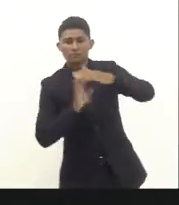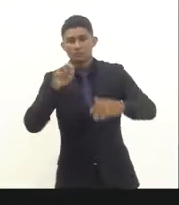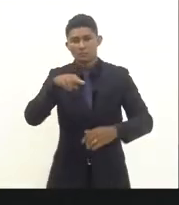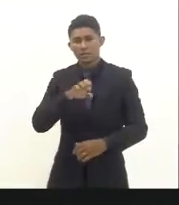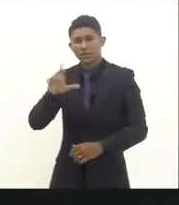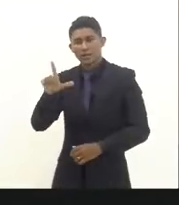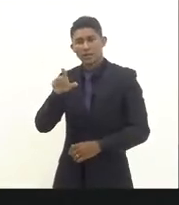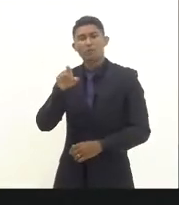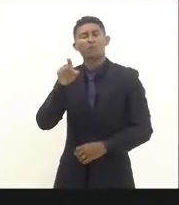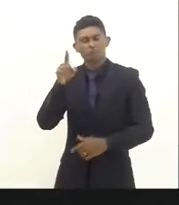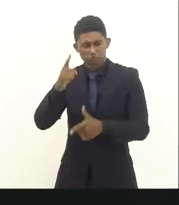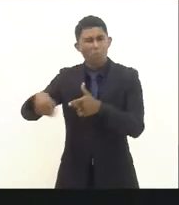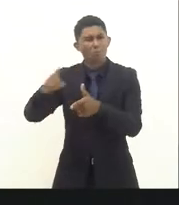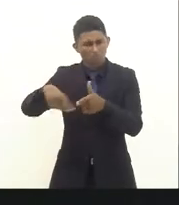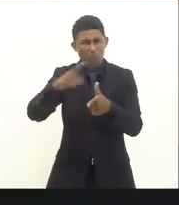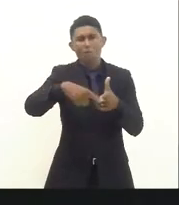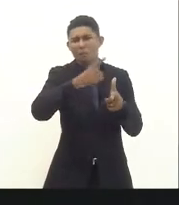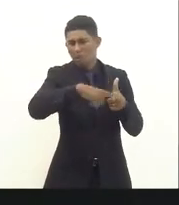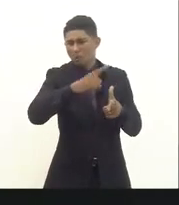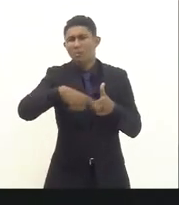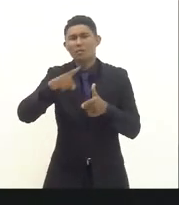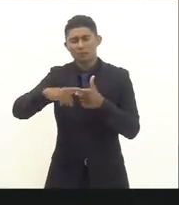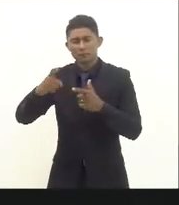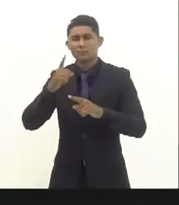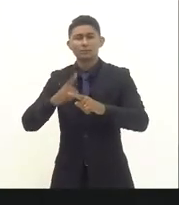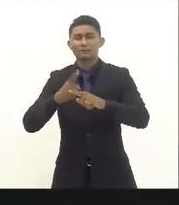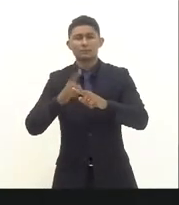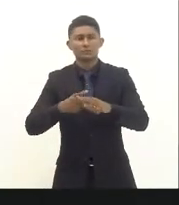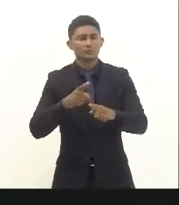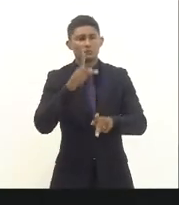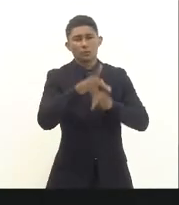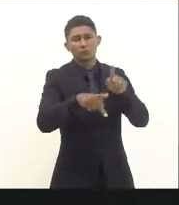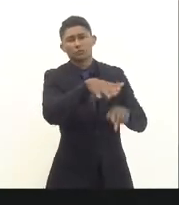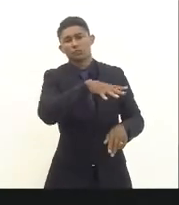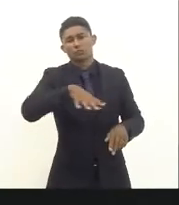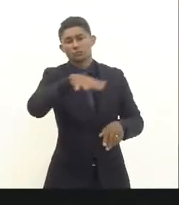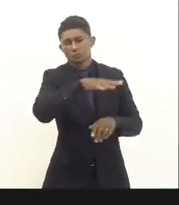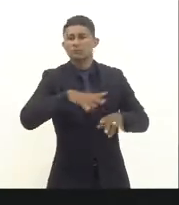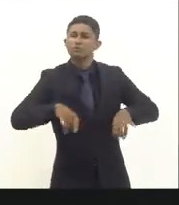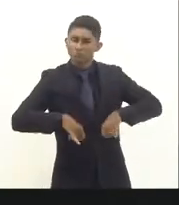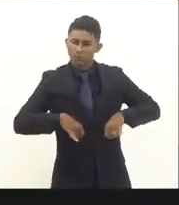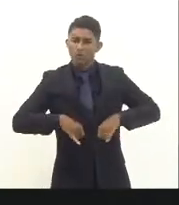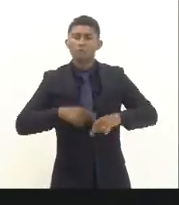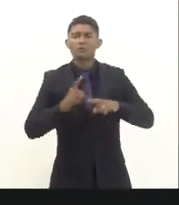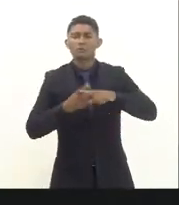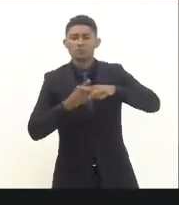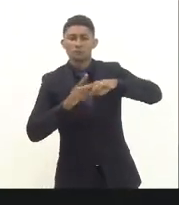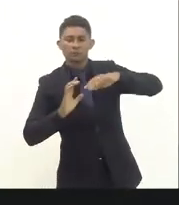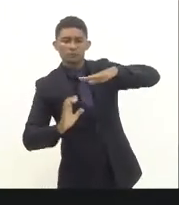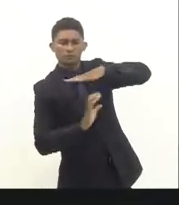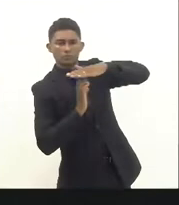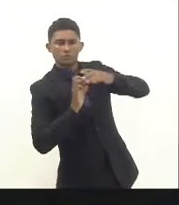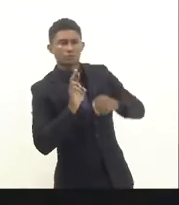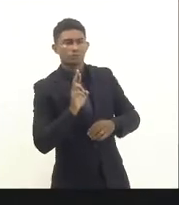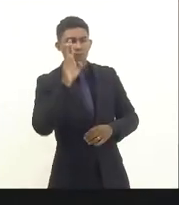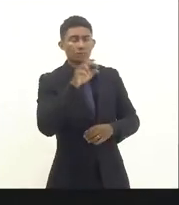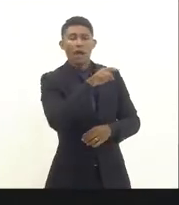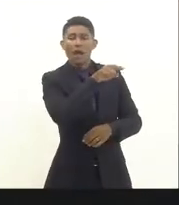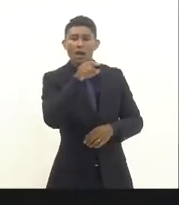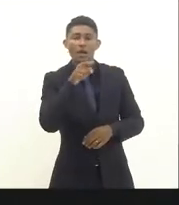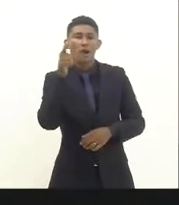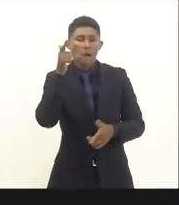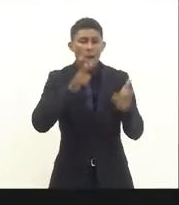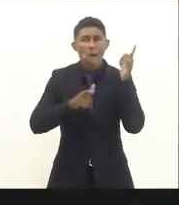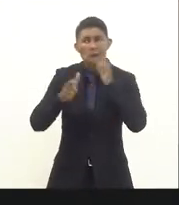EA população que paga o pato porque o empresário ele consegue colocar Jesus gerador os Comerciantes lá no caso de